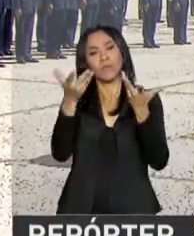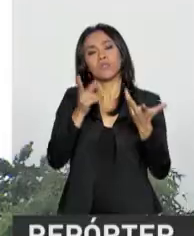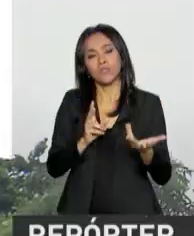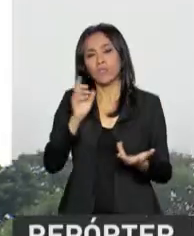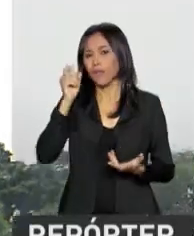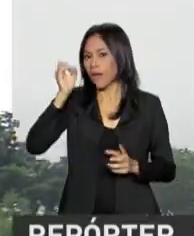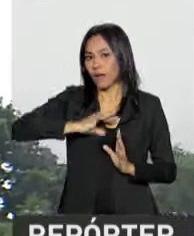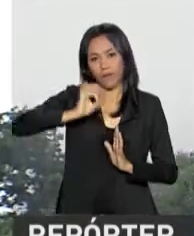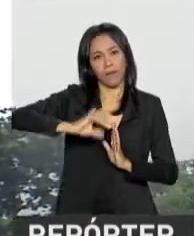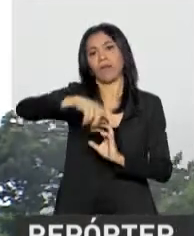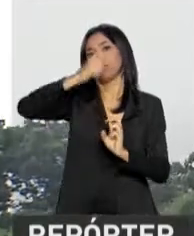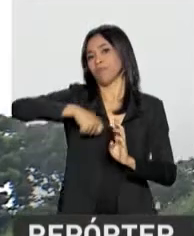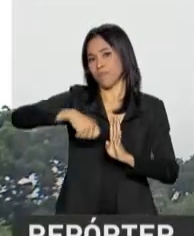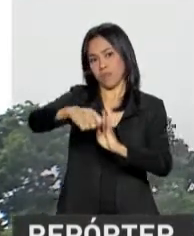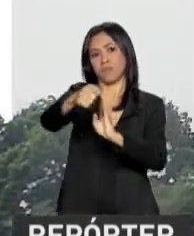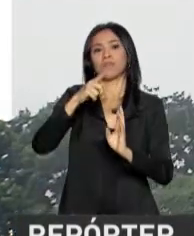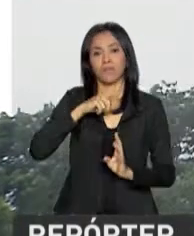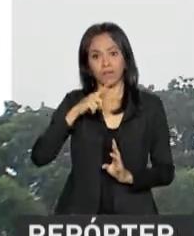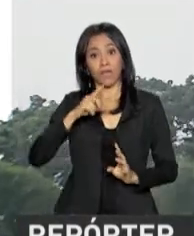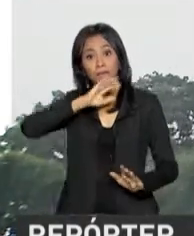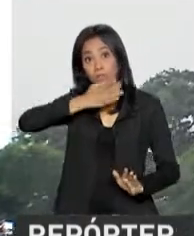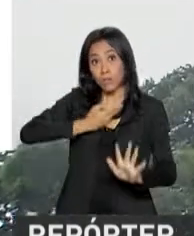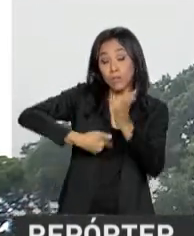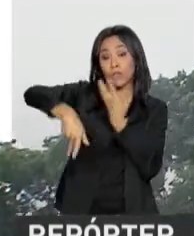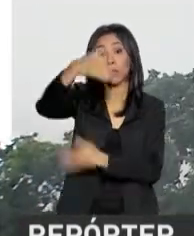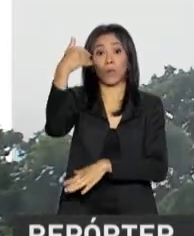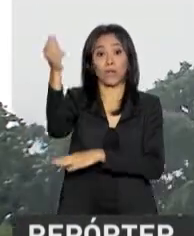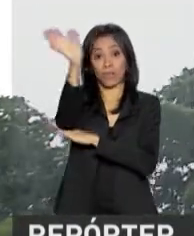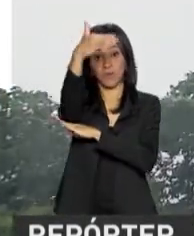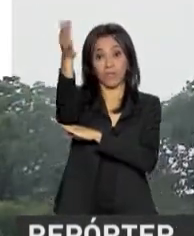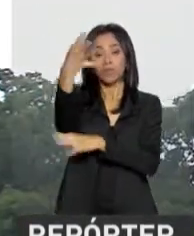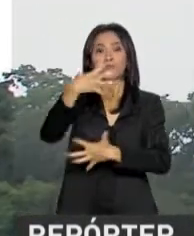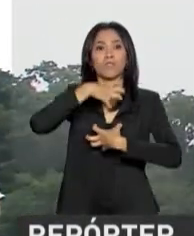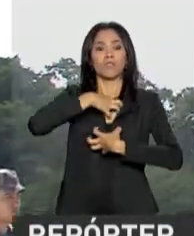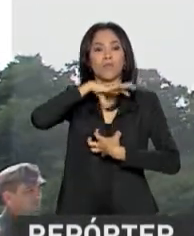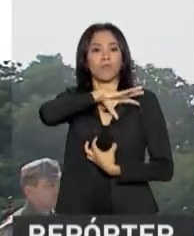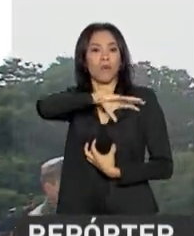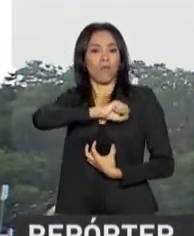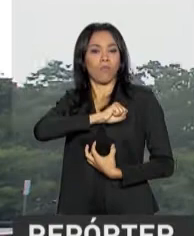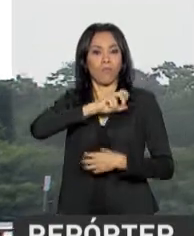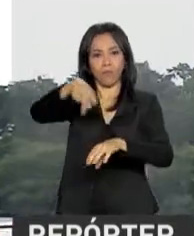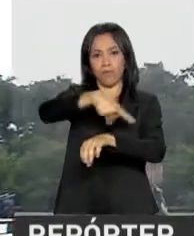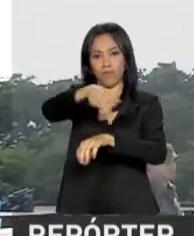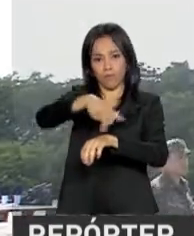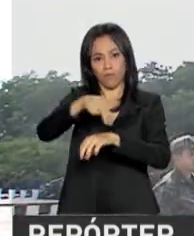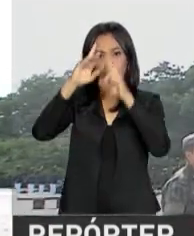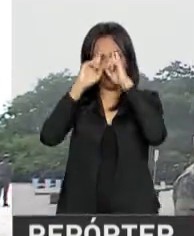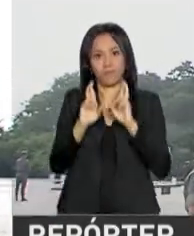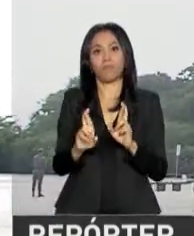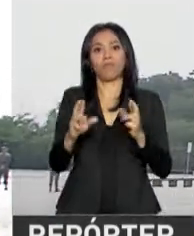mês há troca da bandeira é um ato que desperta o sentimento cívico e o culto aos símbolos nacionais